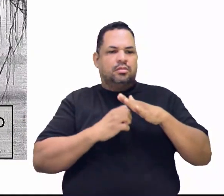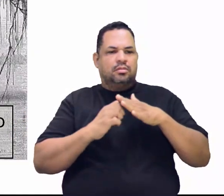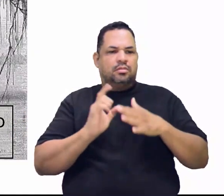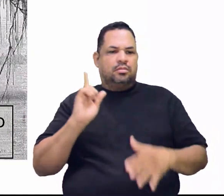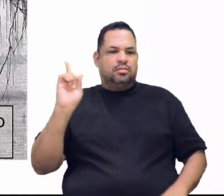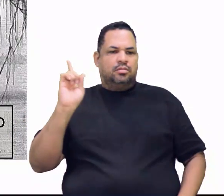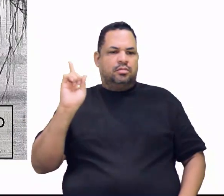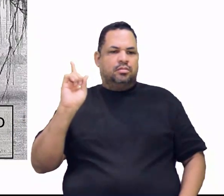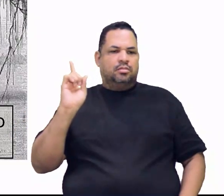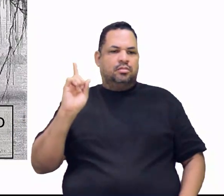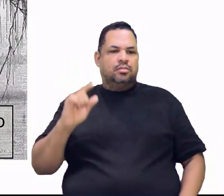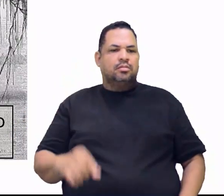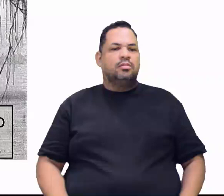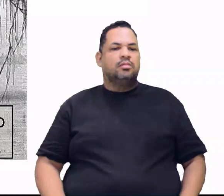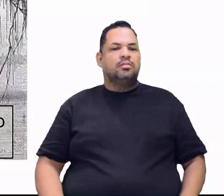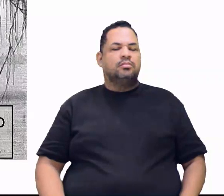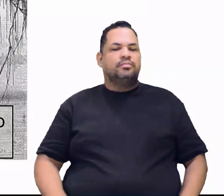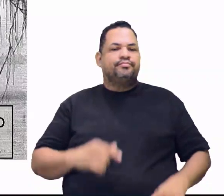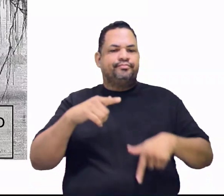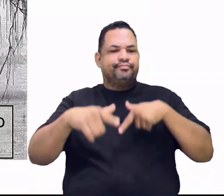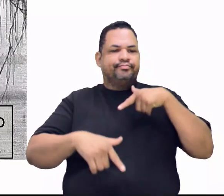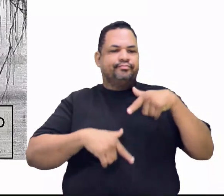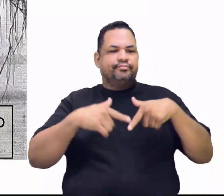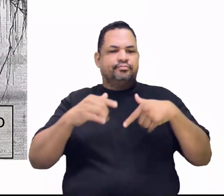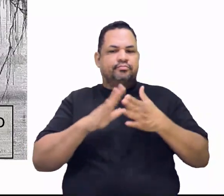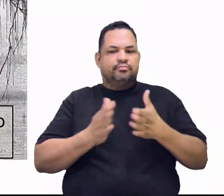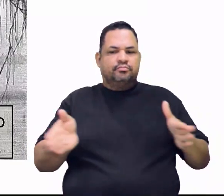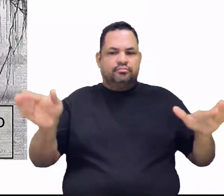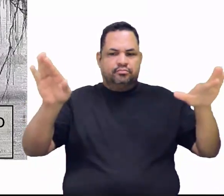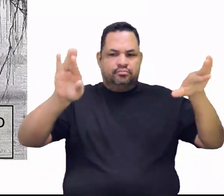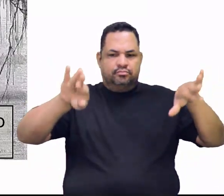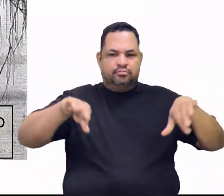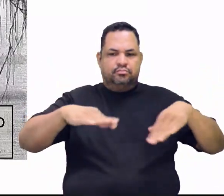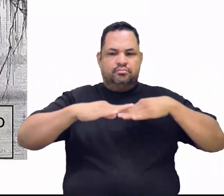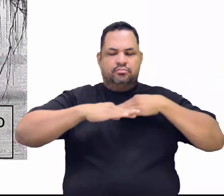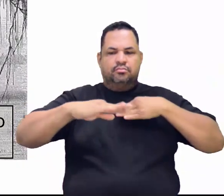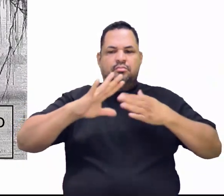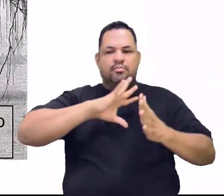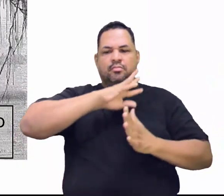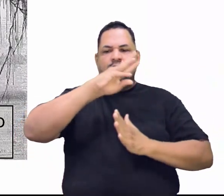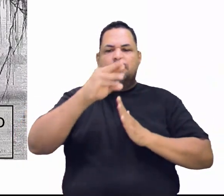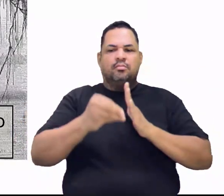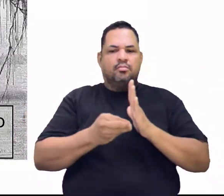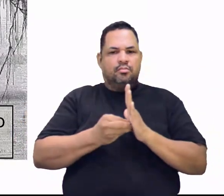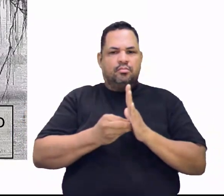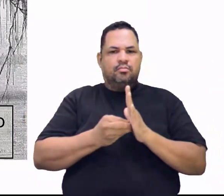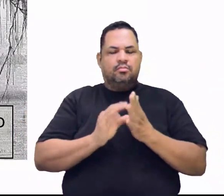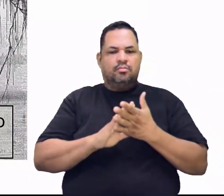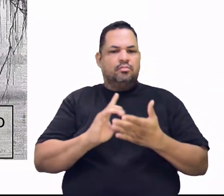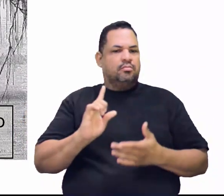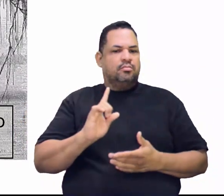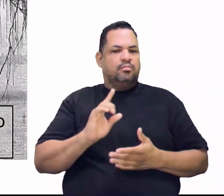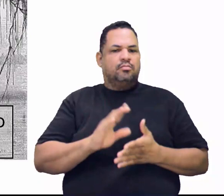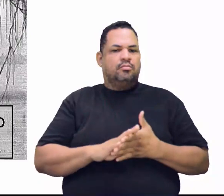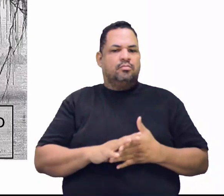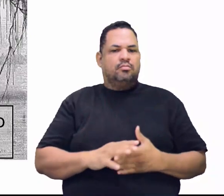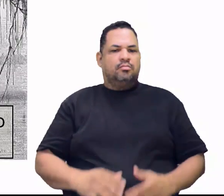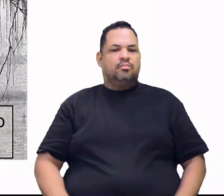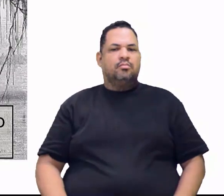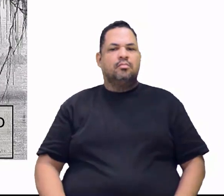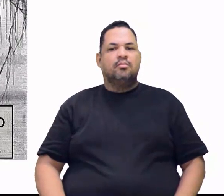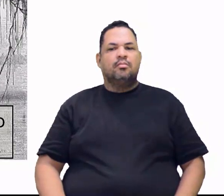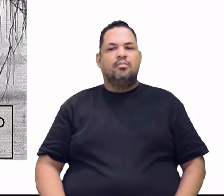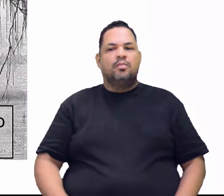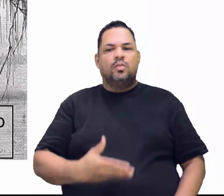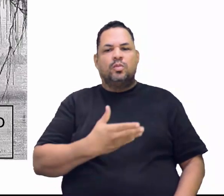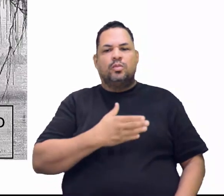Amazon Street Navigation pudesse operar nos vales amazônicos. Não é bem assim, que o governo